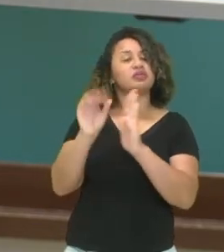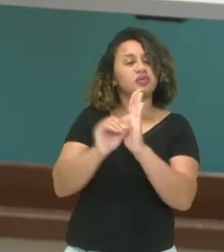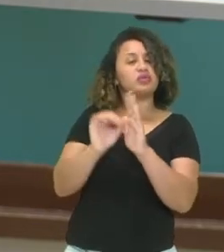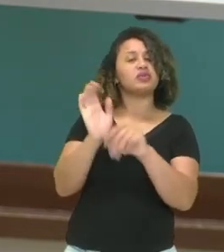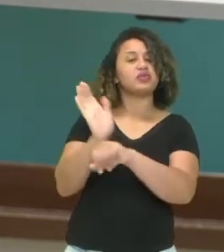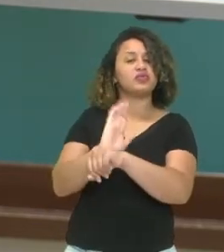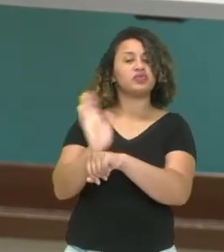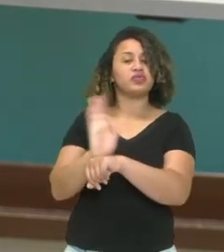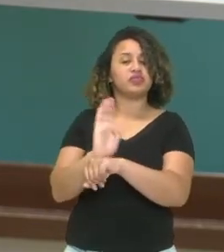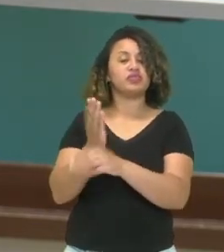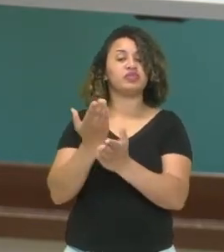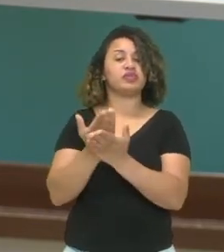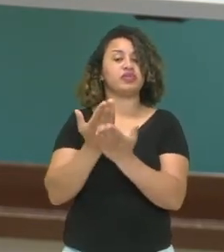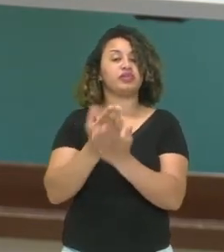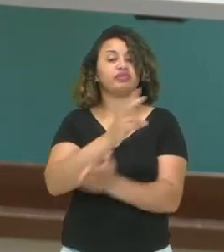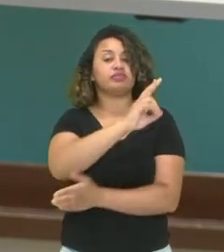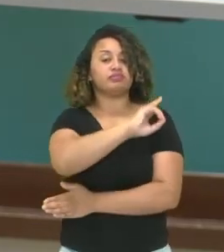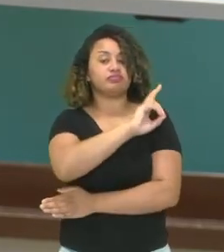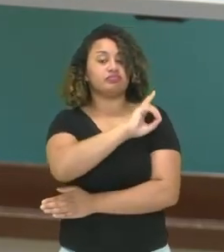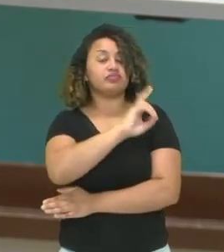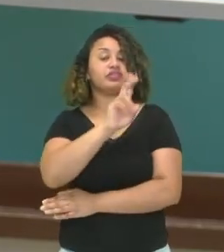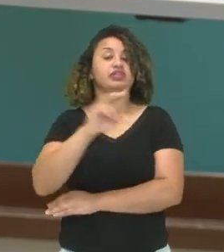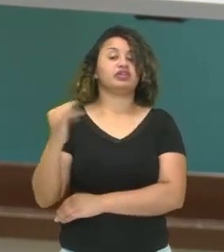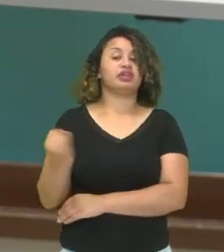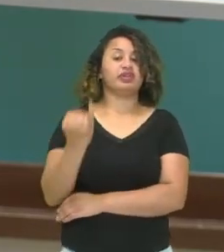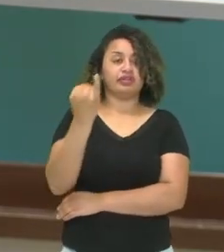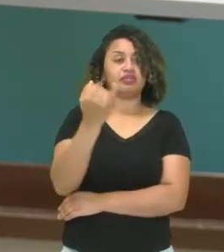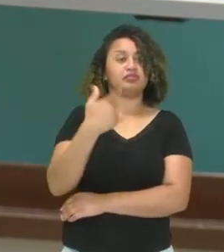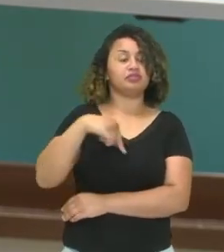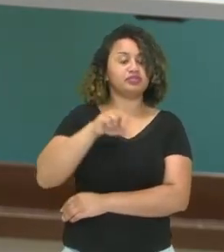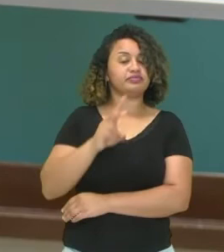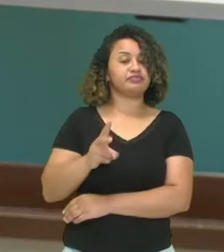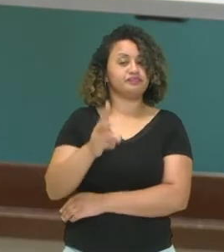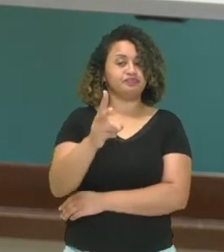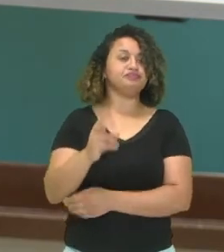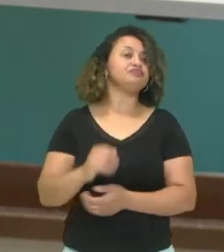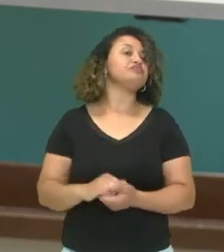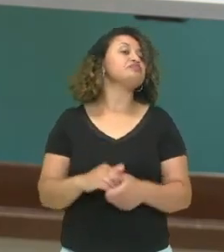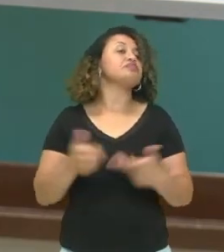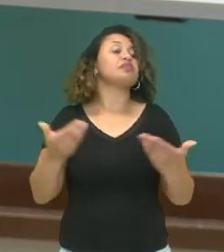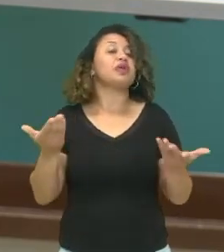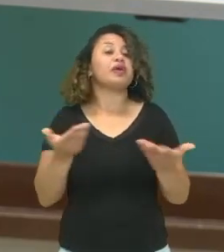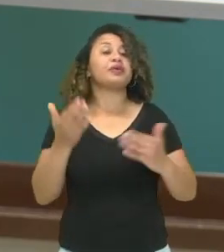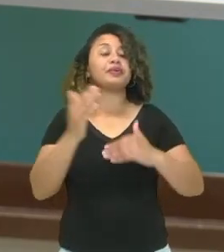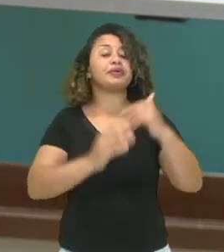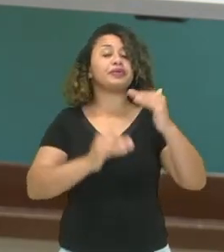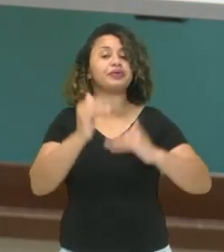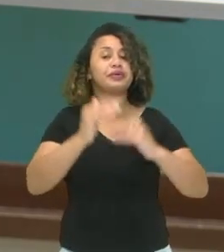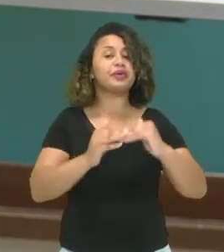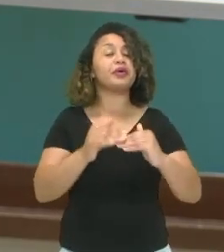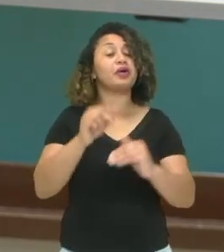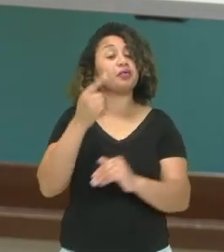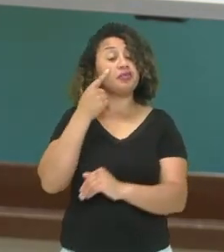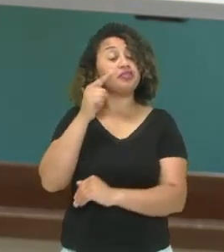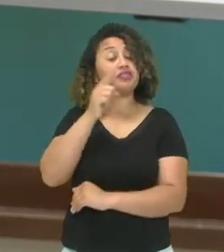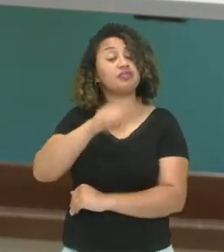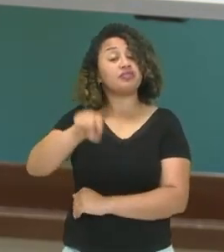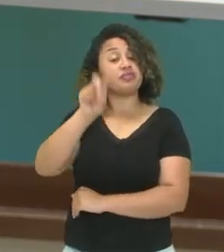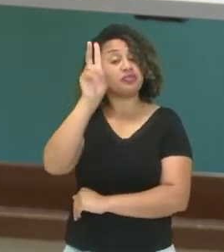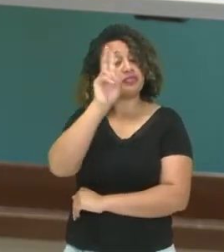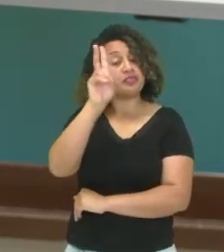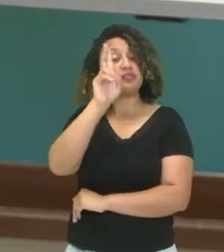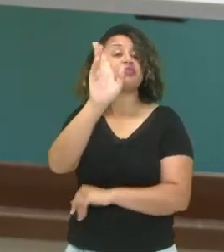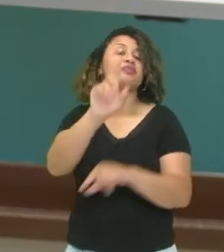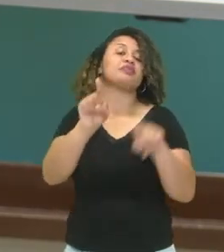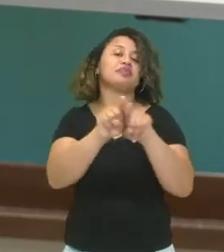do segundo ano, que é bastante importante para a gente poder trabalhar. E vamos agora praticar para ver se vocês lembram. E também